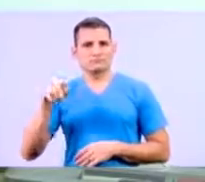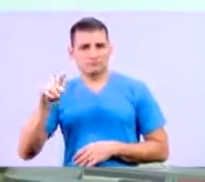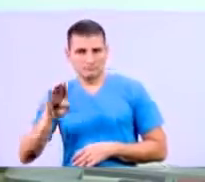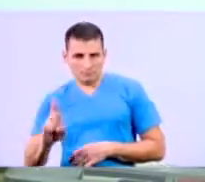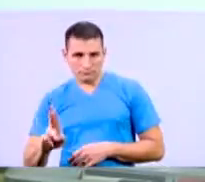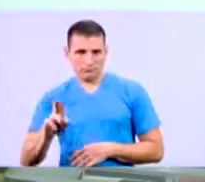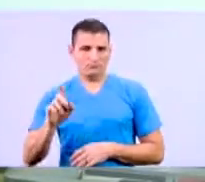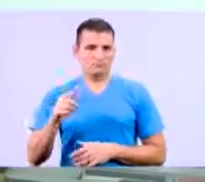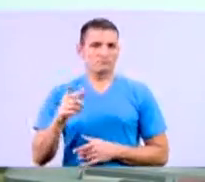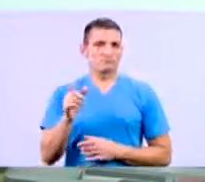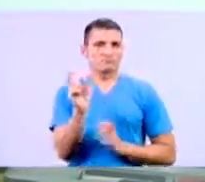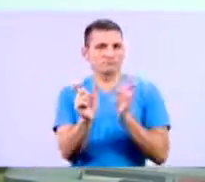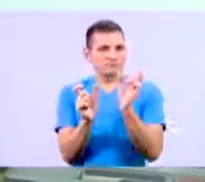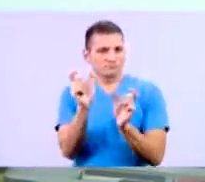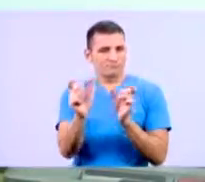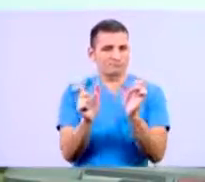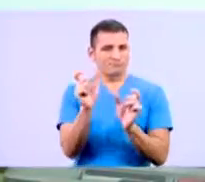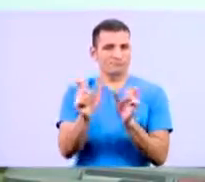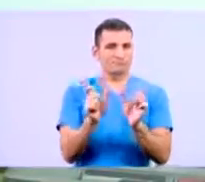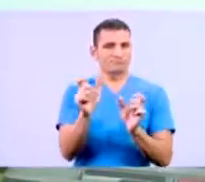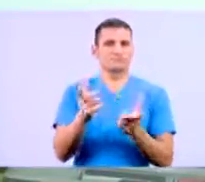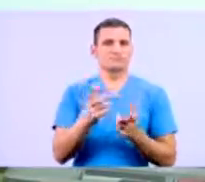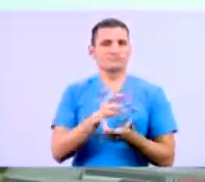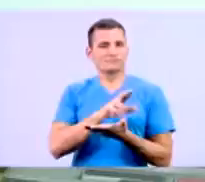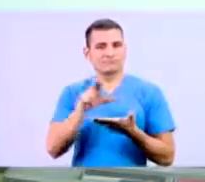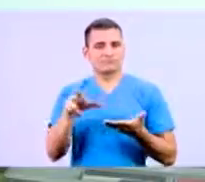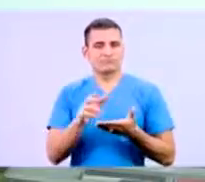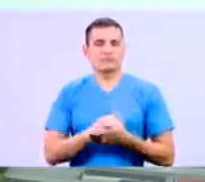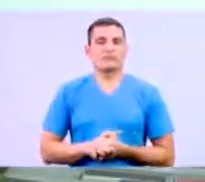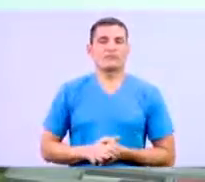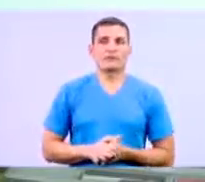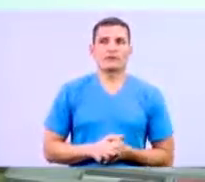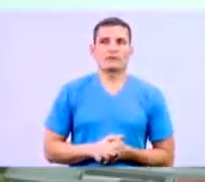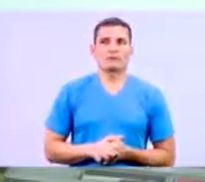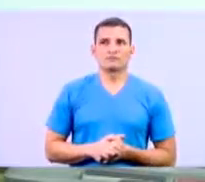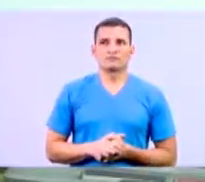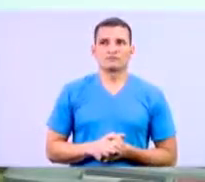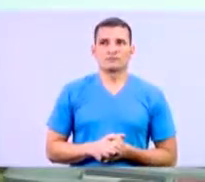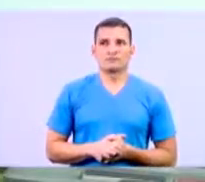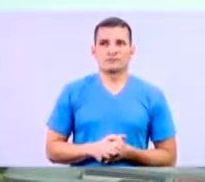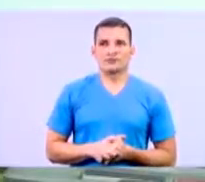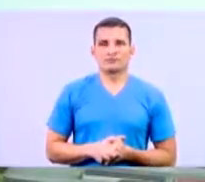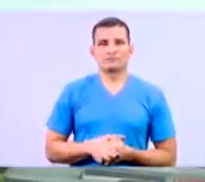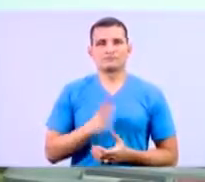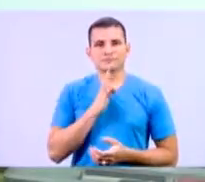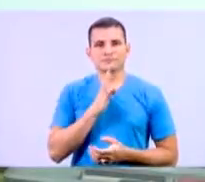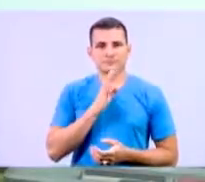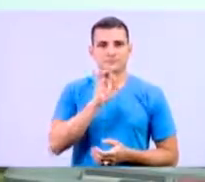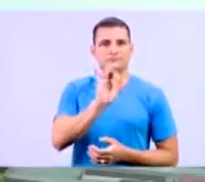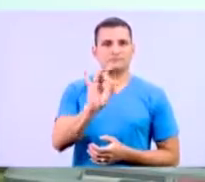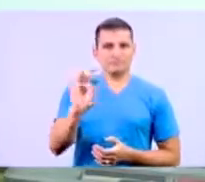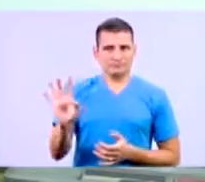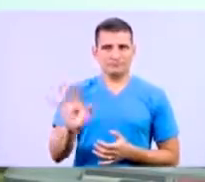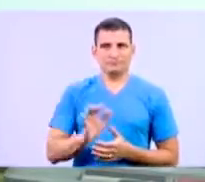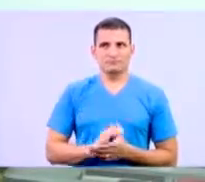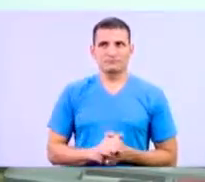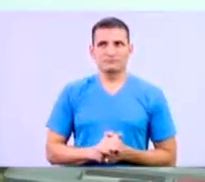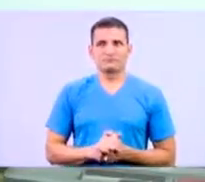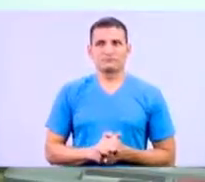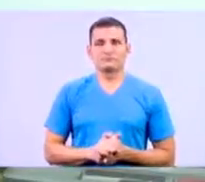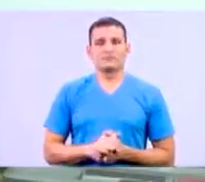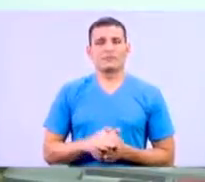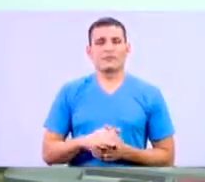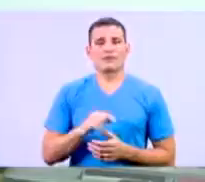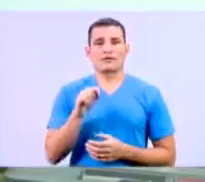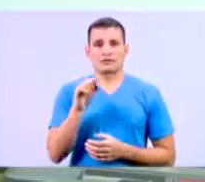confuso, é muita sigla, é muito nome. Certo, mas vamos conhecer também a estrutura aí de cada um deles, né? Especialmente no